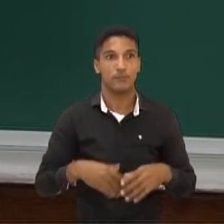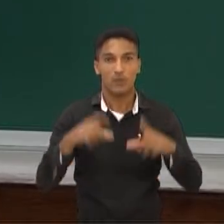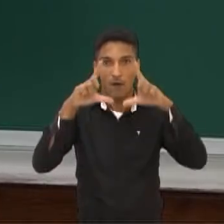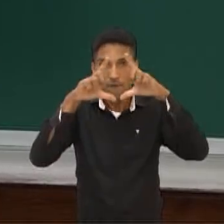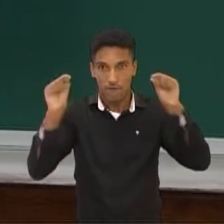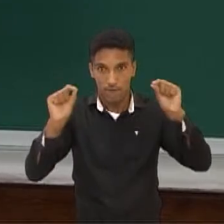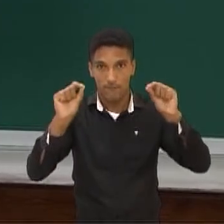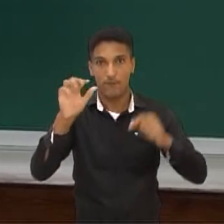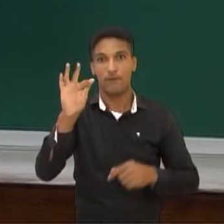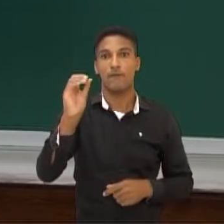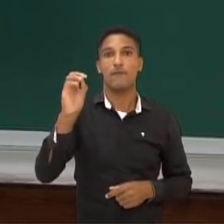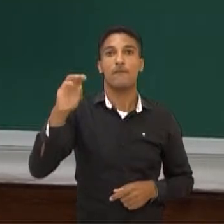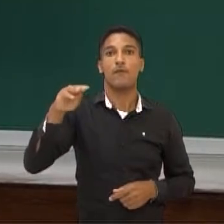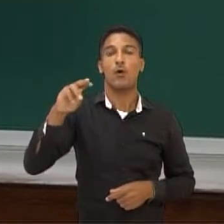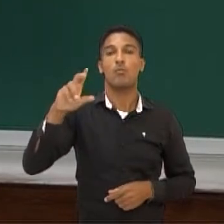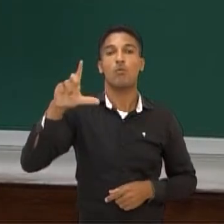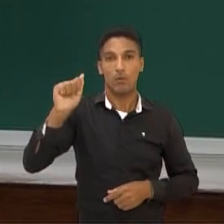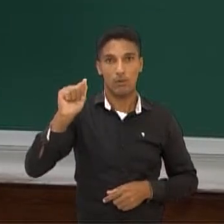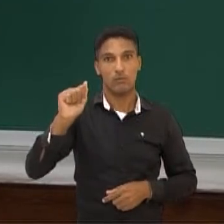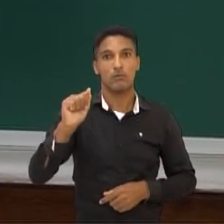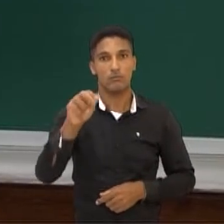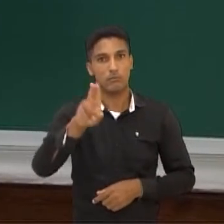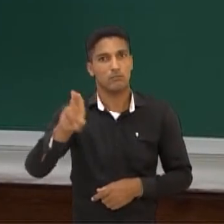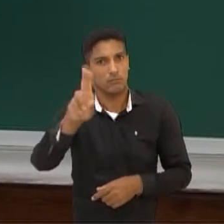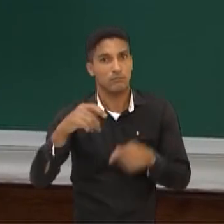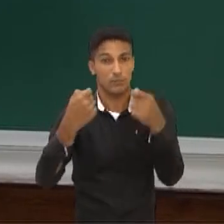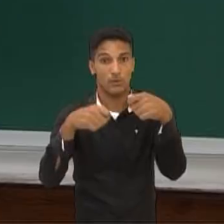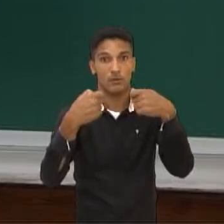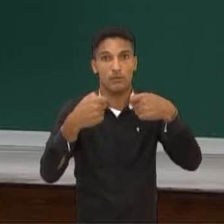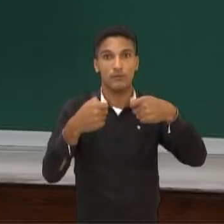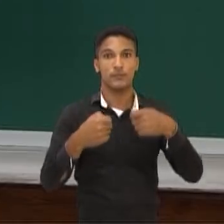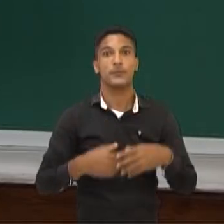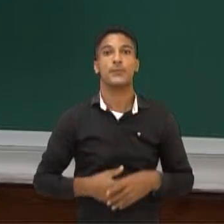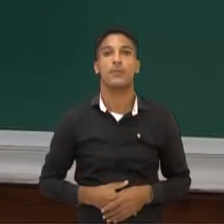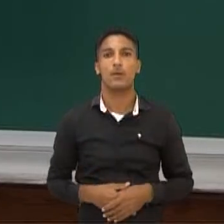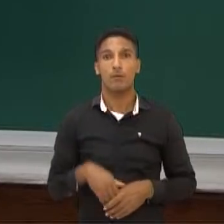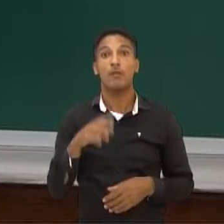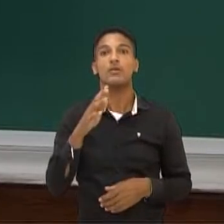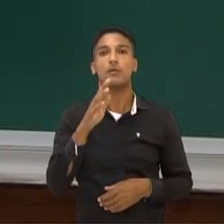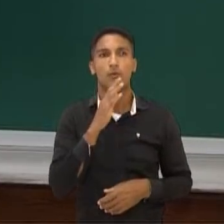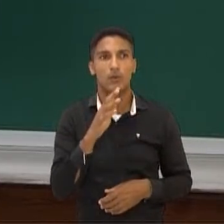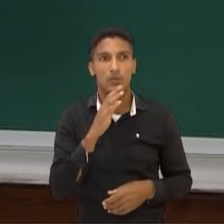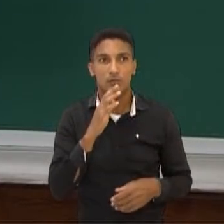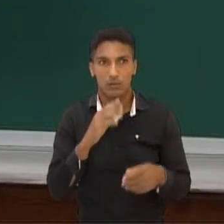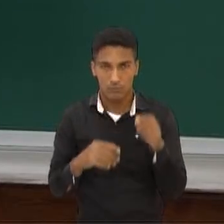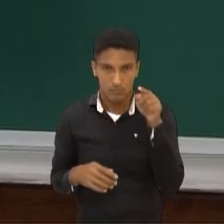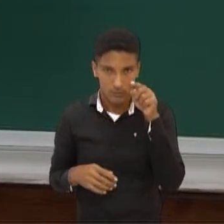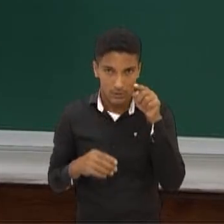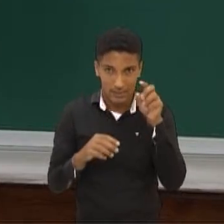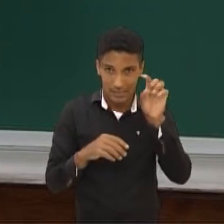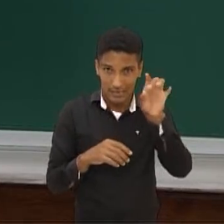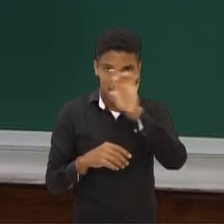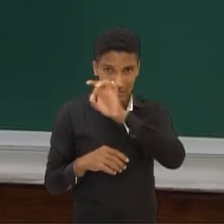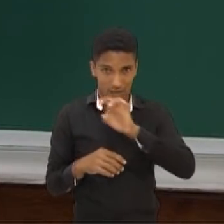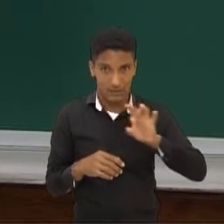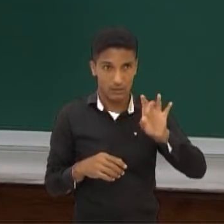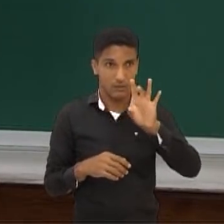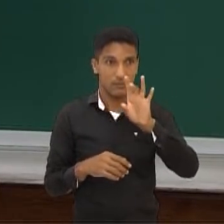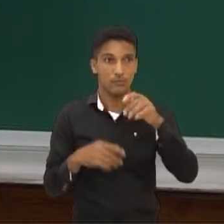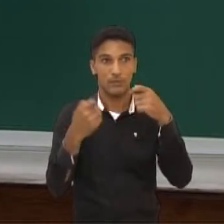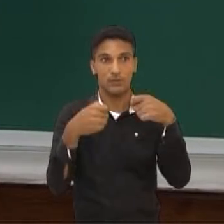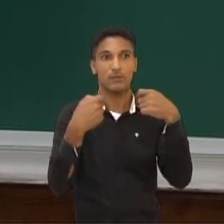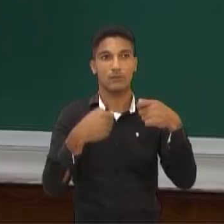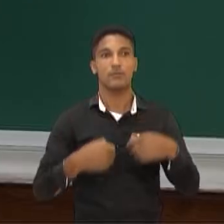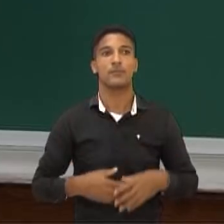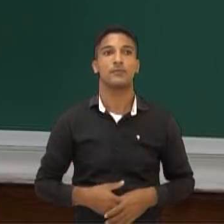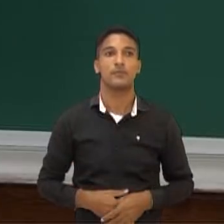fórmula, ela é como se fosse uma receita. Mas para você ter uma receita, você tem que conhecer os ingredientes. Então aqui eu trago a nossa